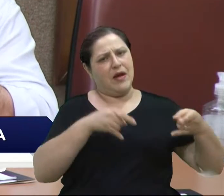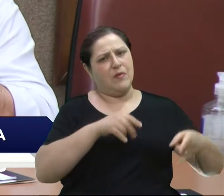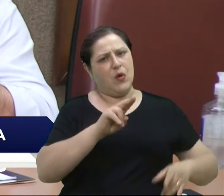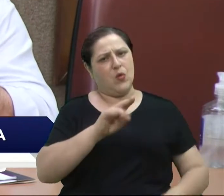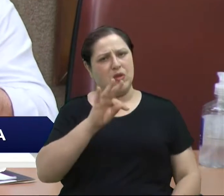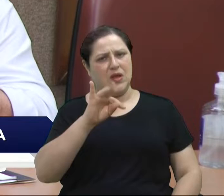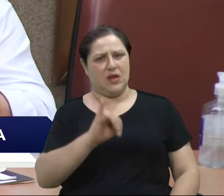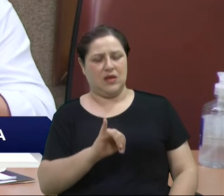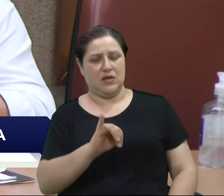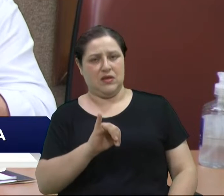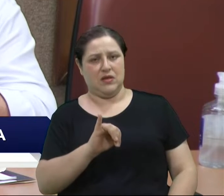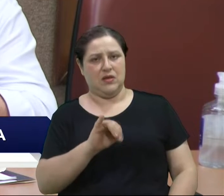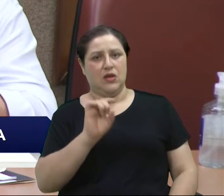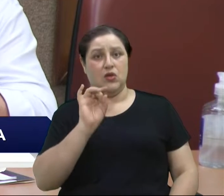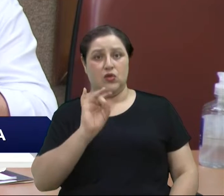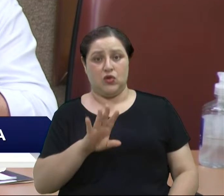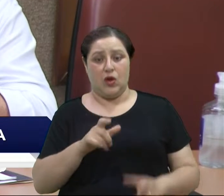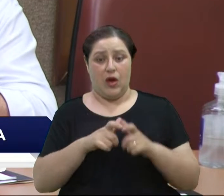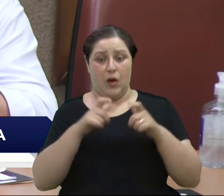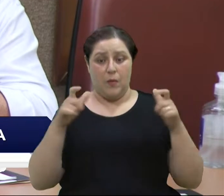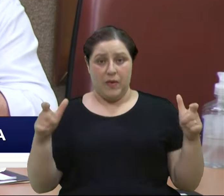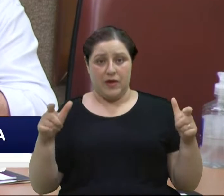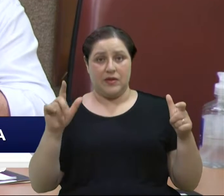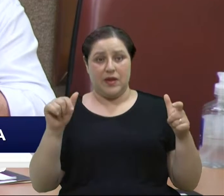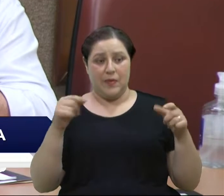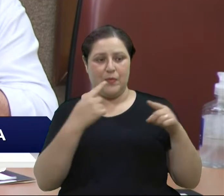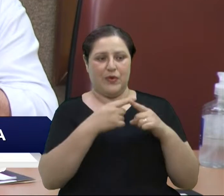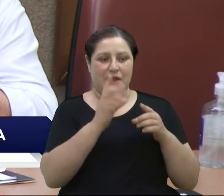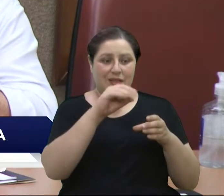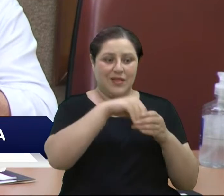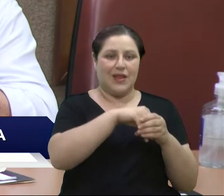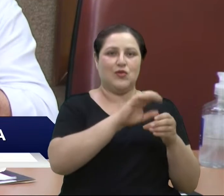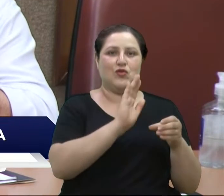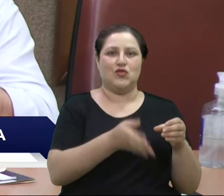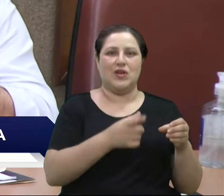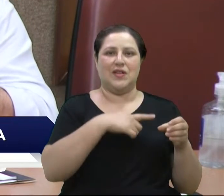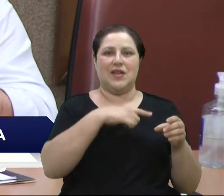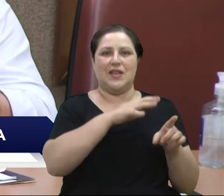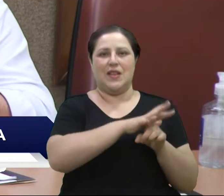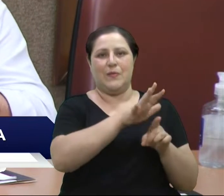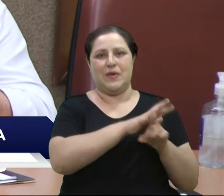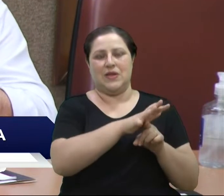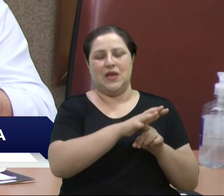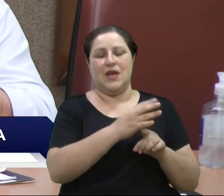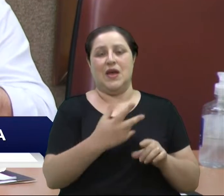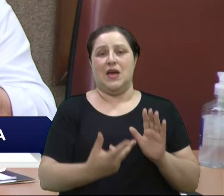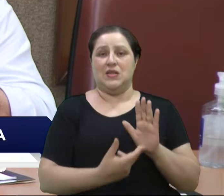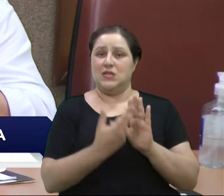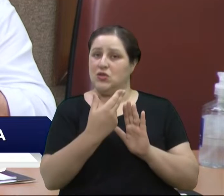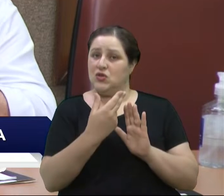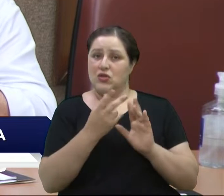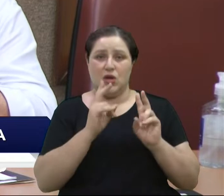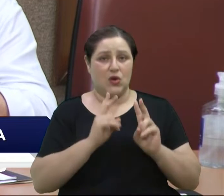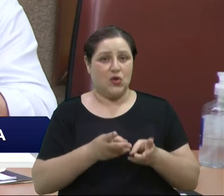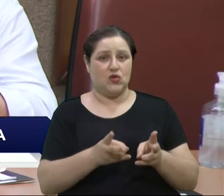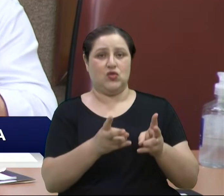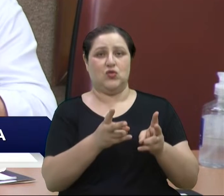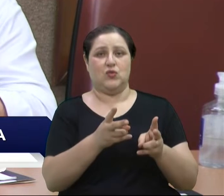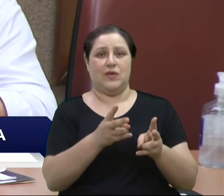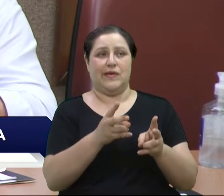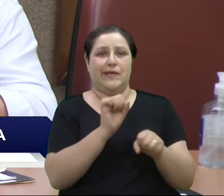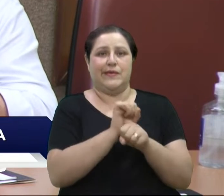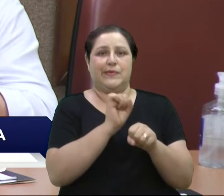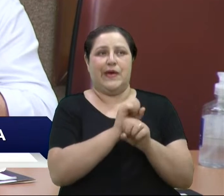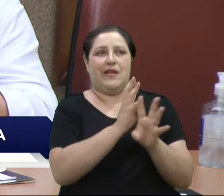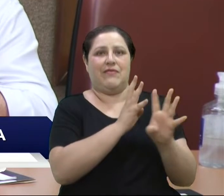mera e simplesmente para absorver uma demanda interna. E as cirurgias vão continuar ficando represadas. Então, acho que tem que